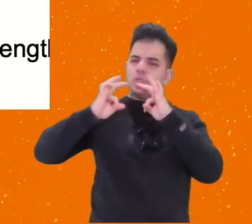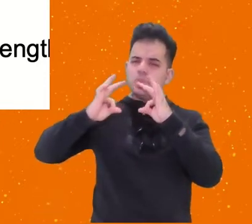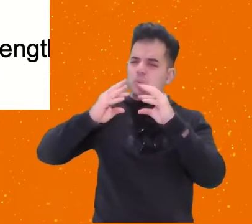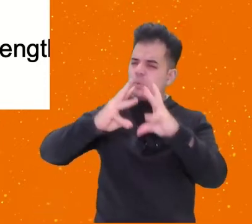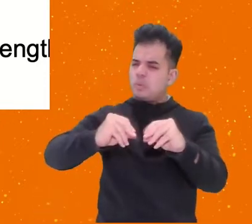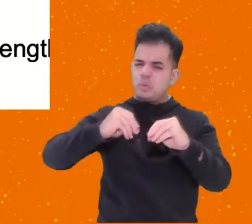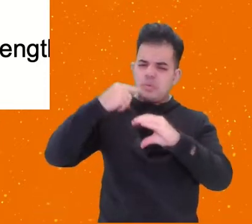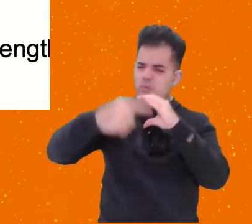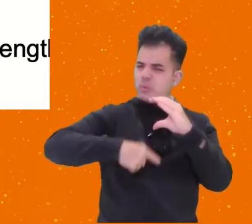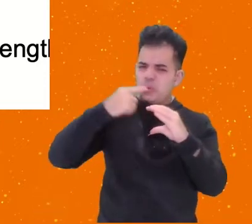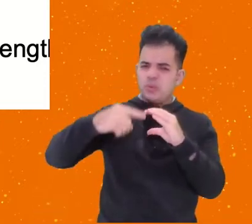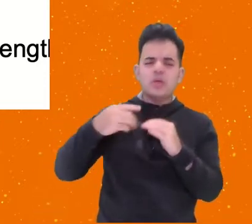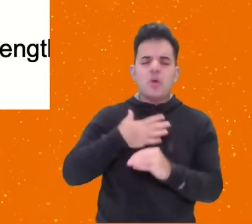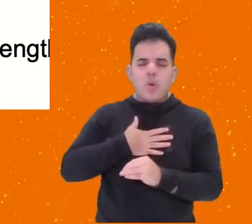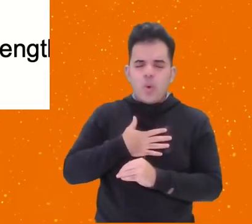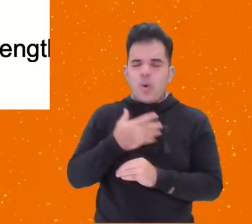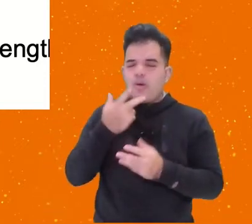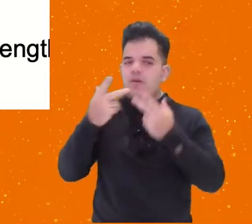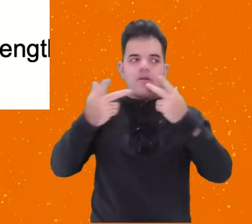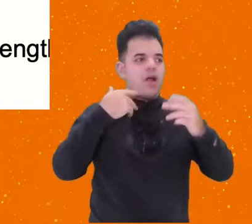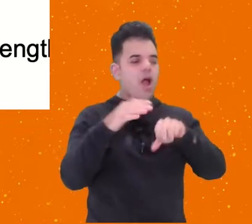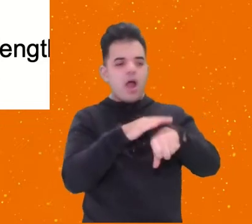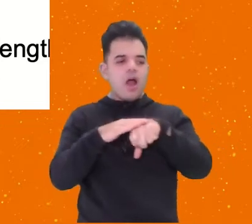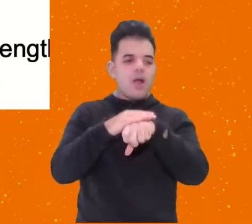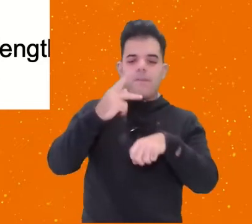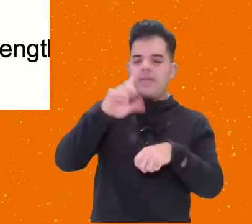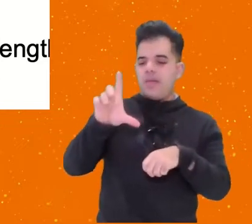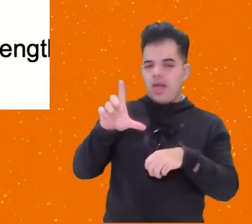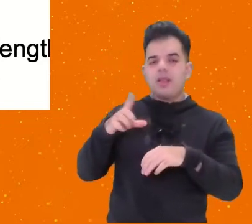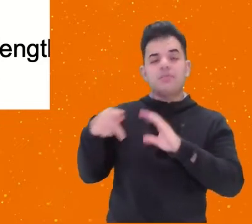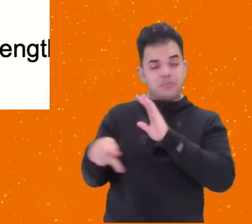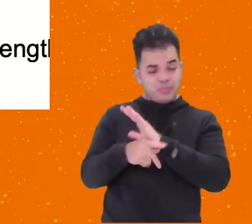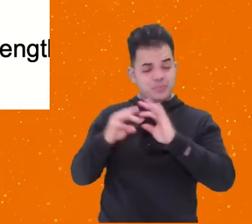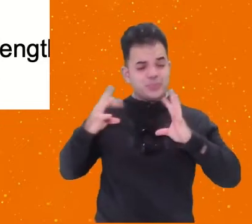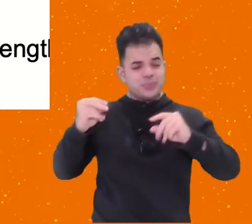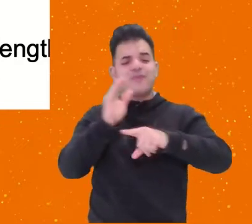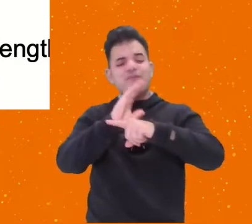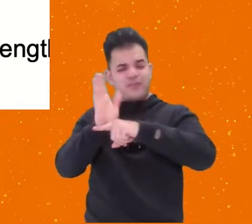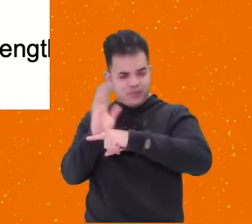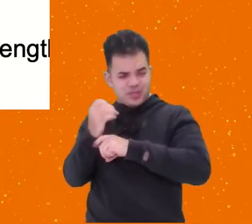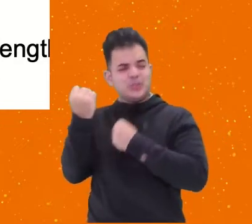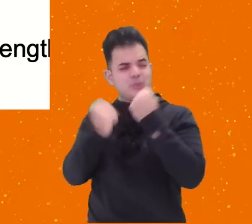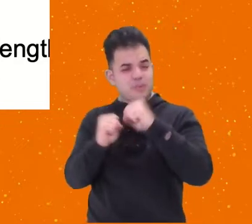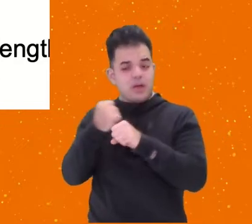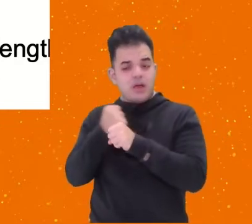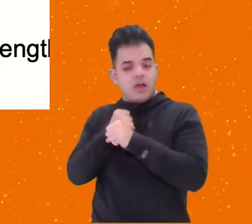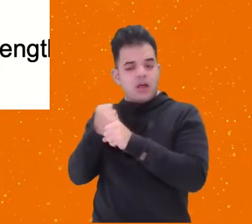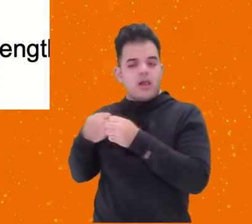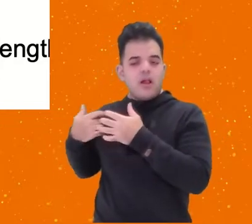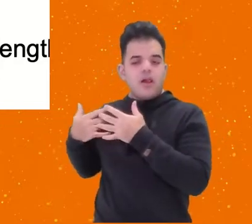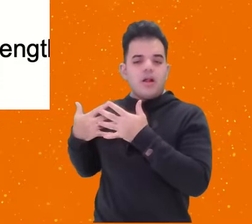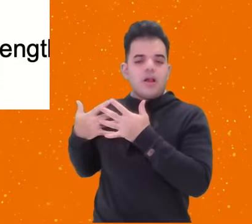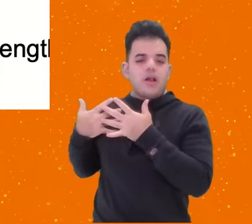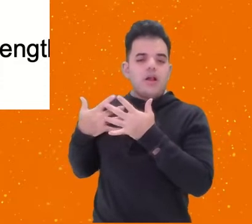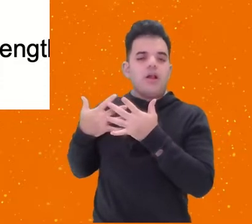fala em PL, quer dizer, virou padrão da indústria cinematográfica. Porém, com o passar dos anos, né, o bocal